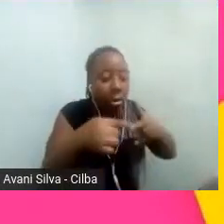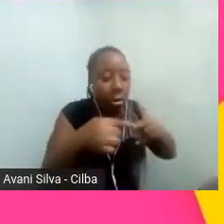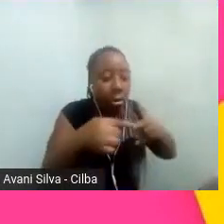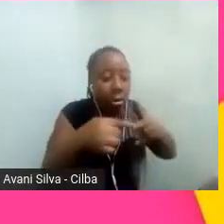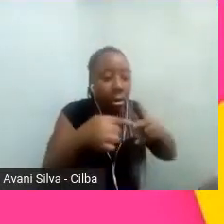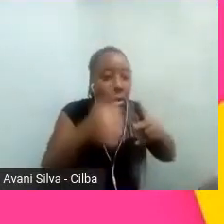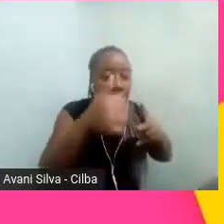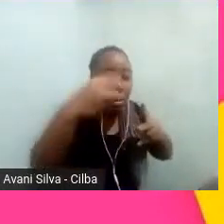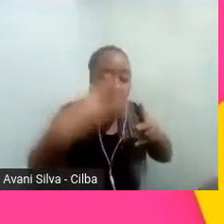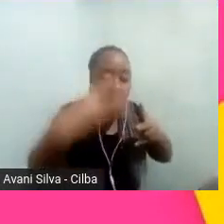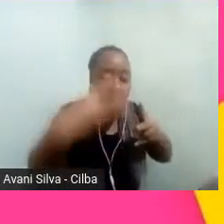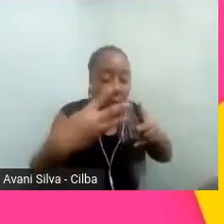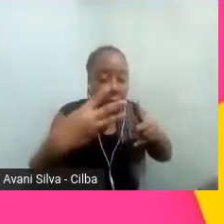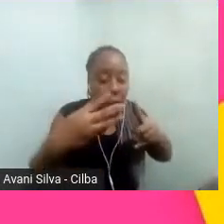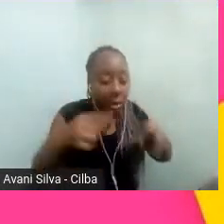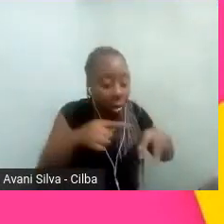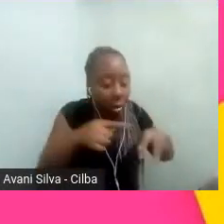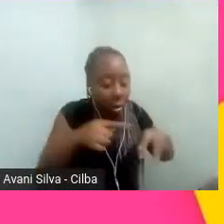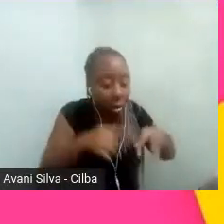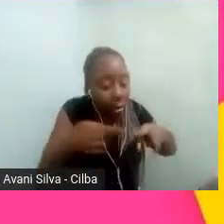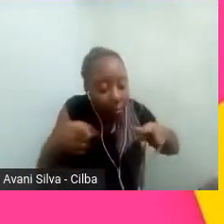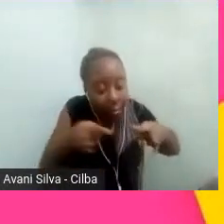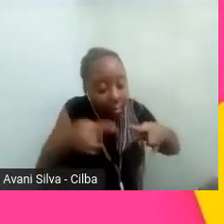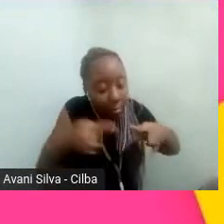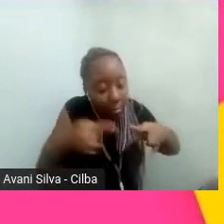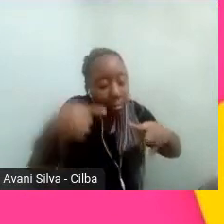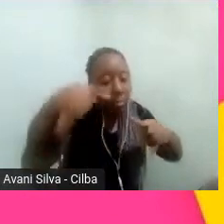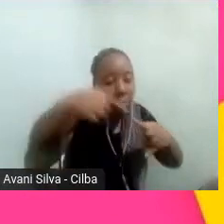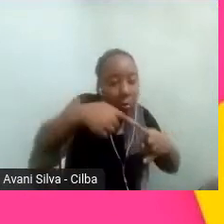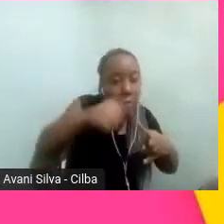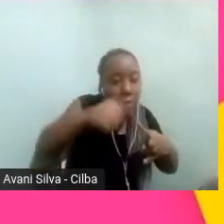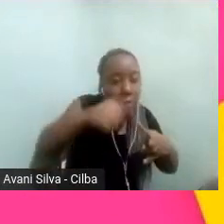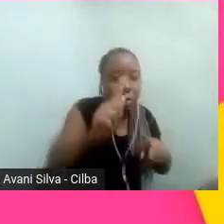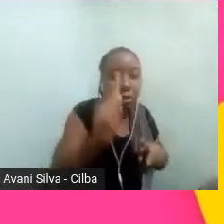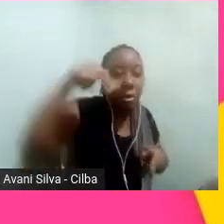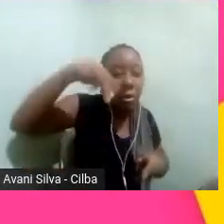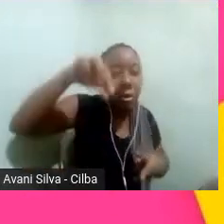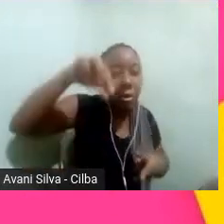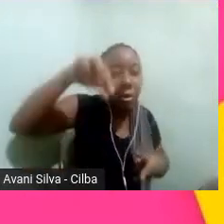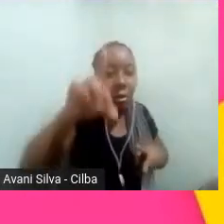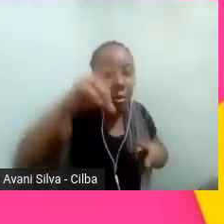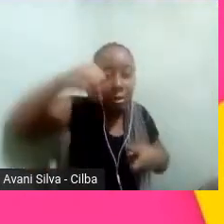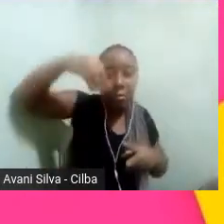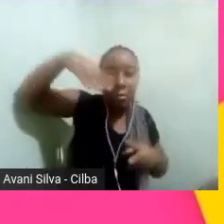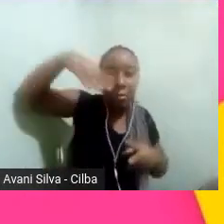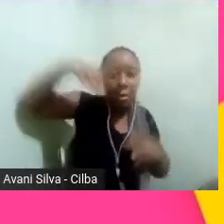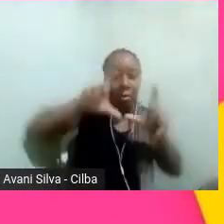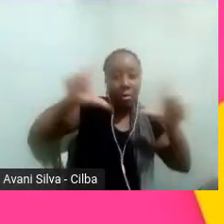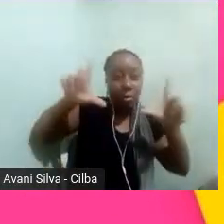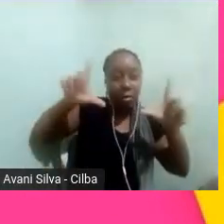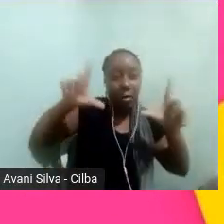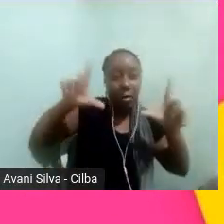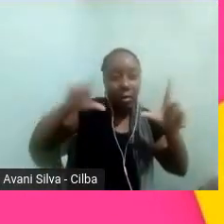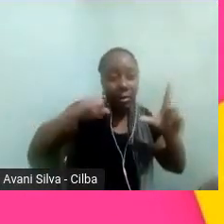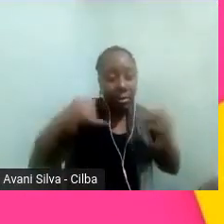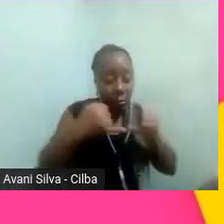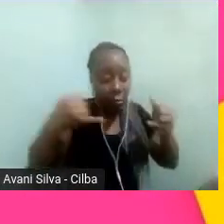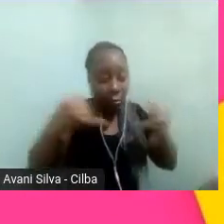no GND. Está aqui ligado. Se eu ligo o cabo,